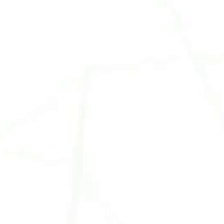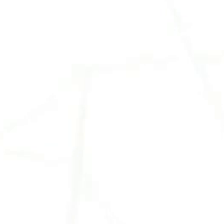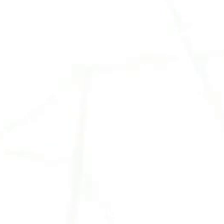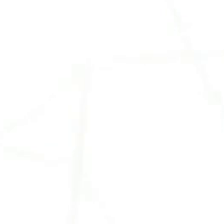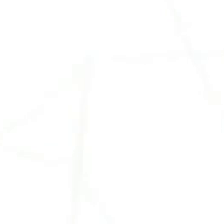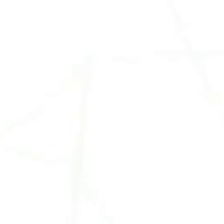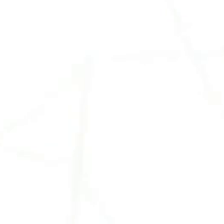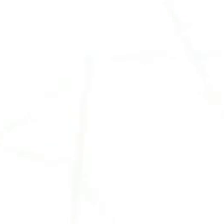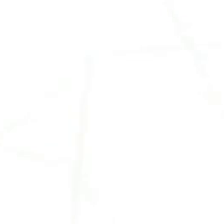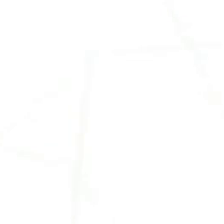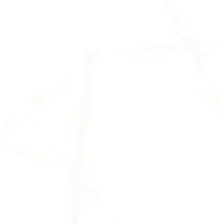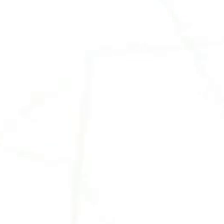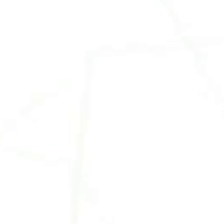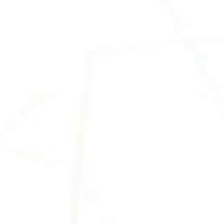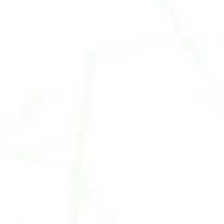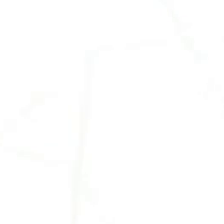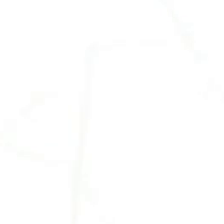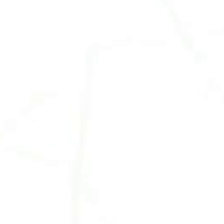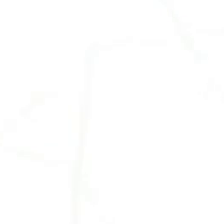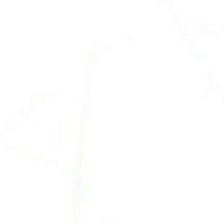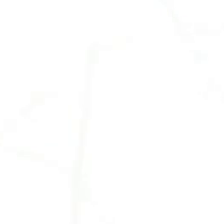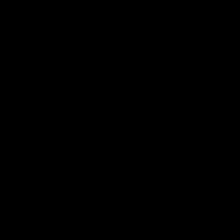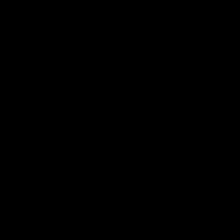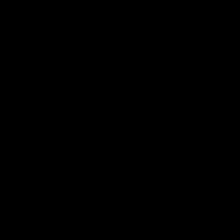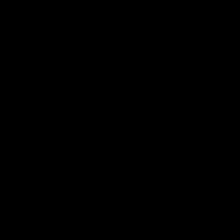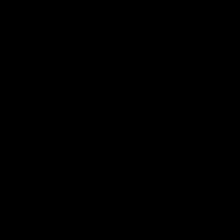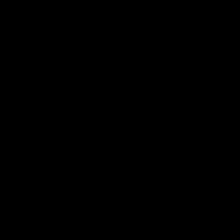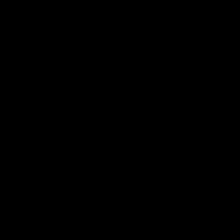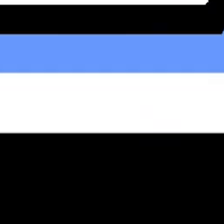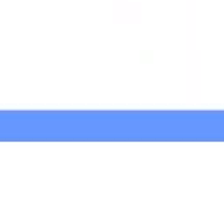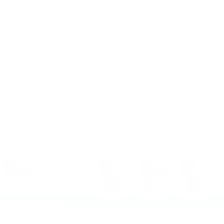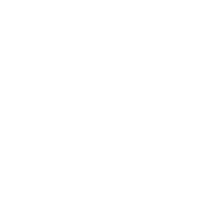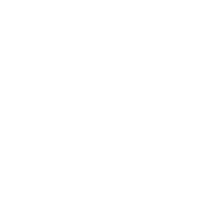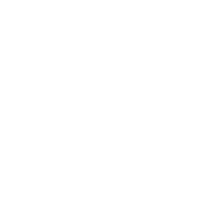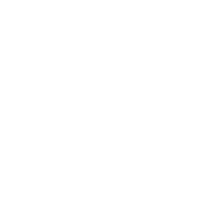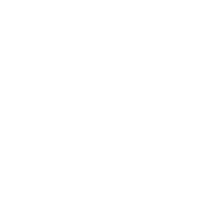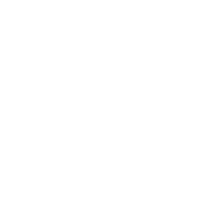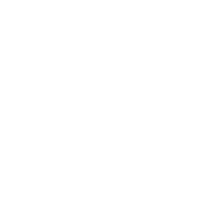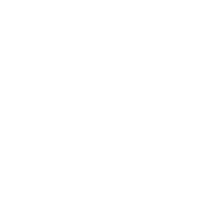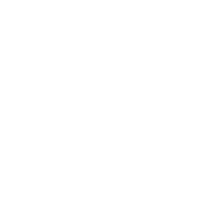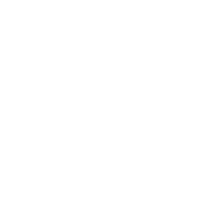Educação à distância, mudando realidades.